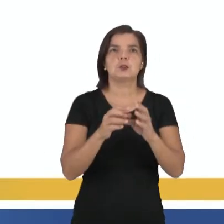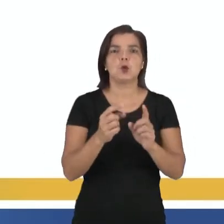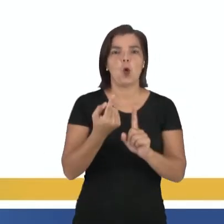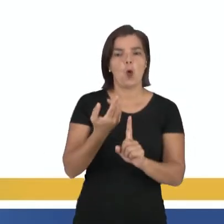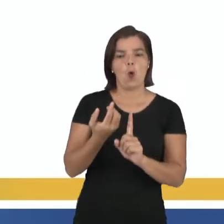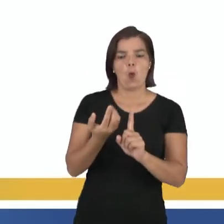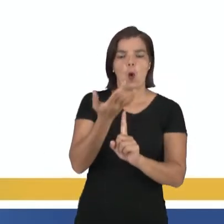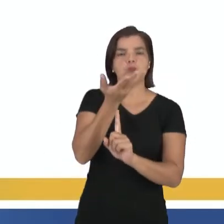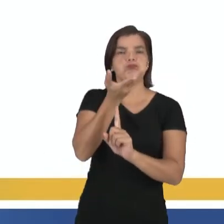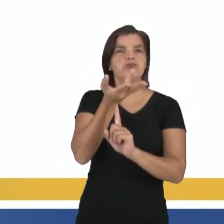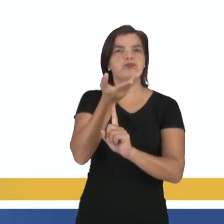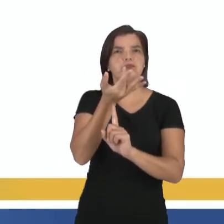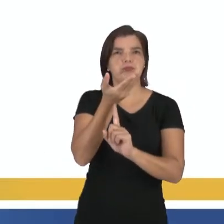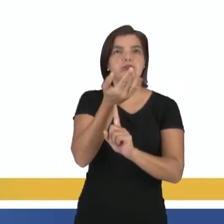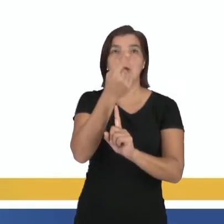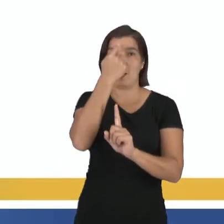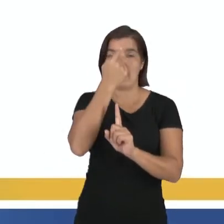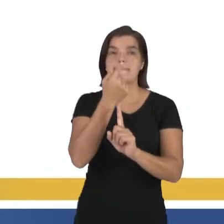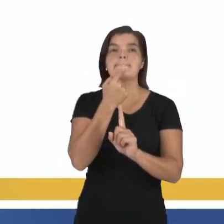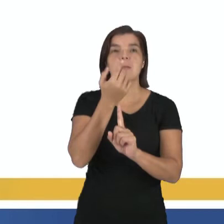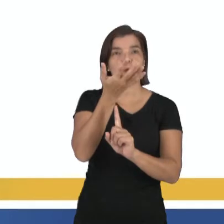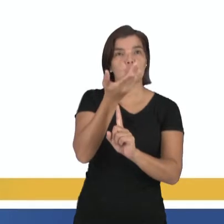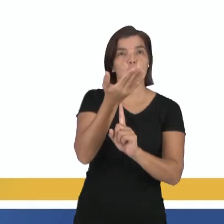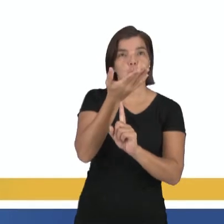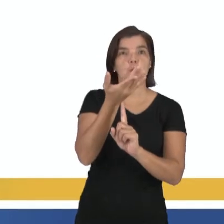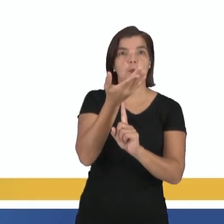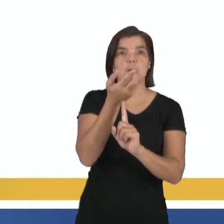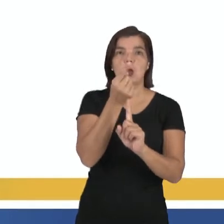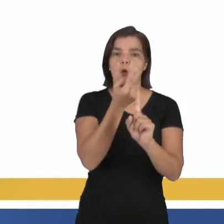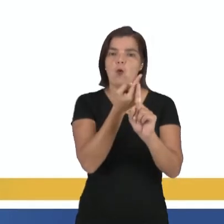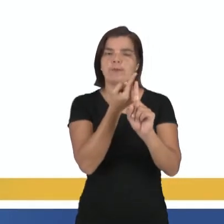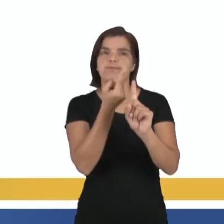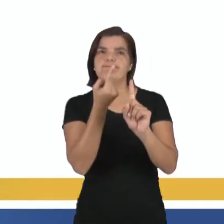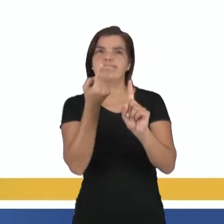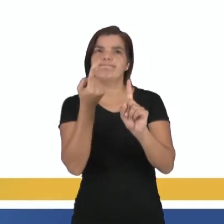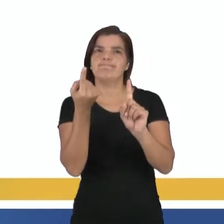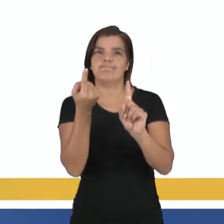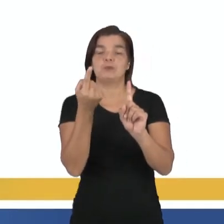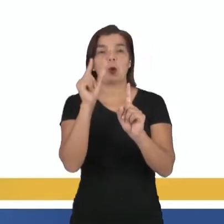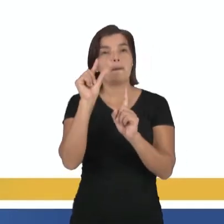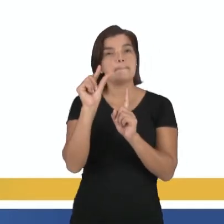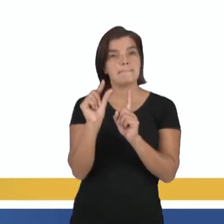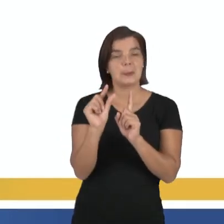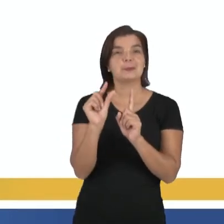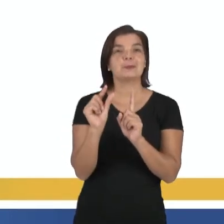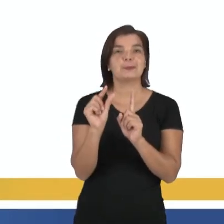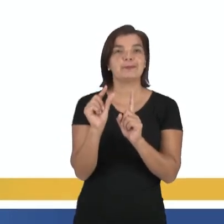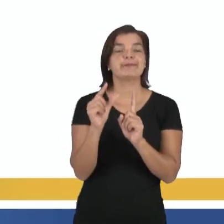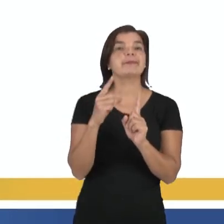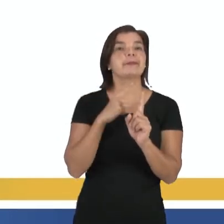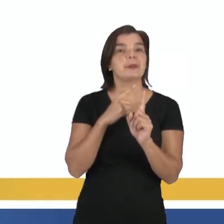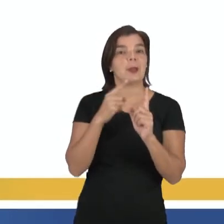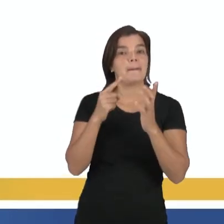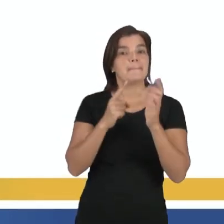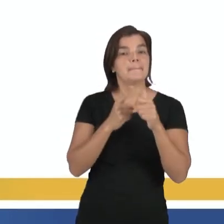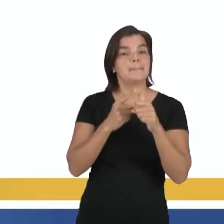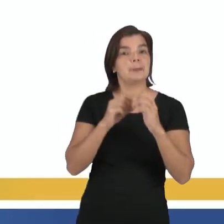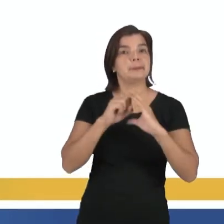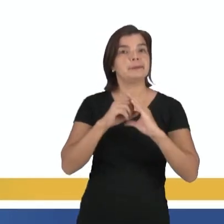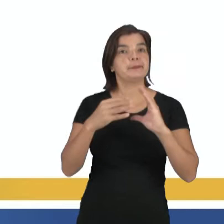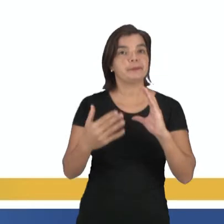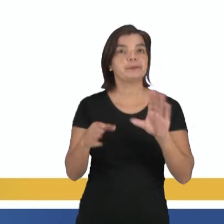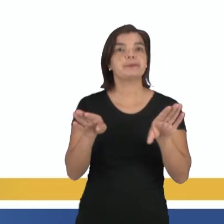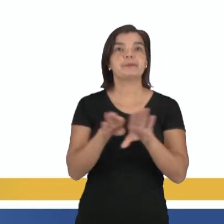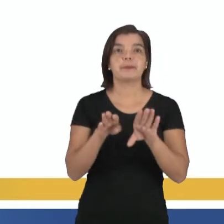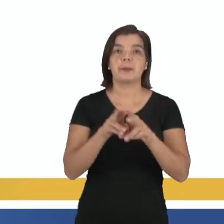aí tu verifica que a imagem que vai ser gerada é uma vela, só que menorzinha. Então, a primeira característica que a gente